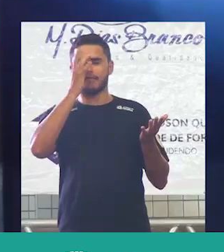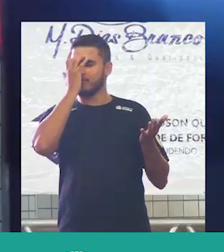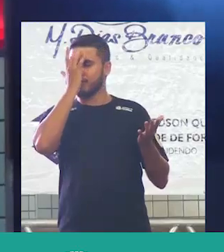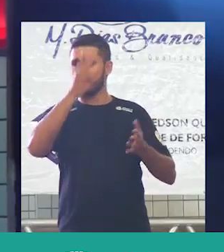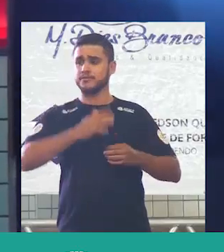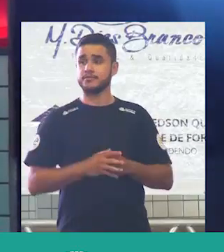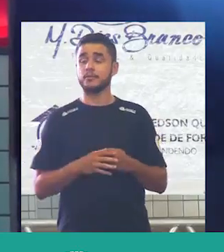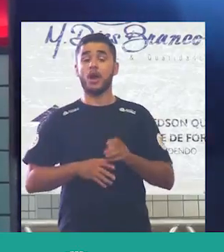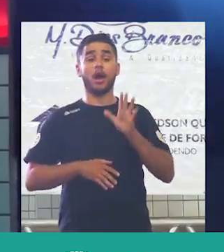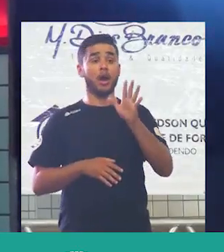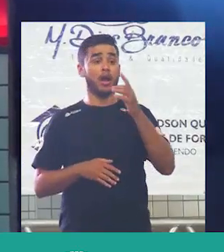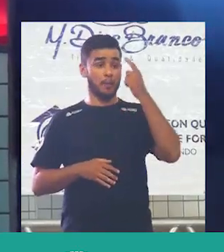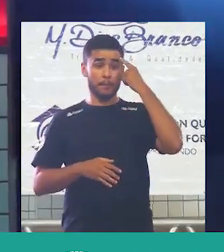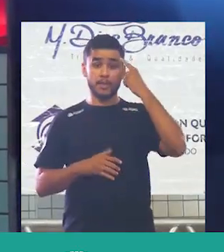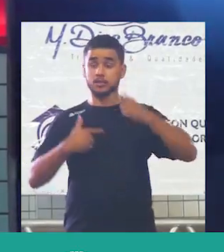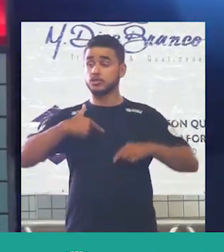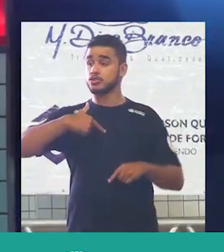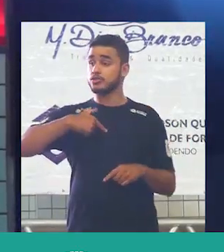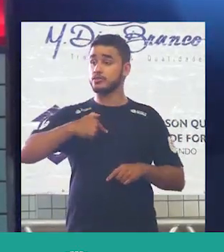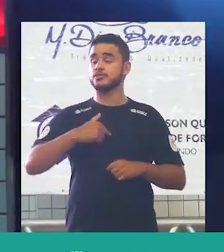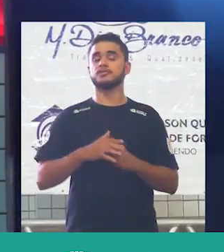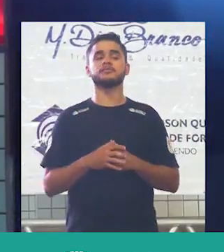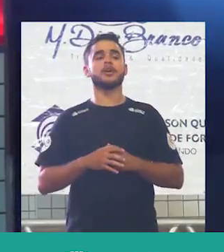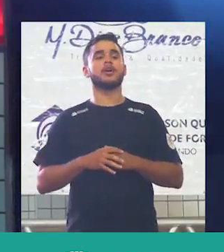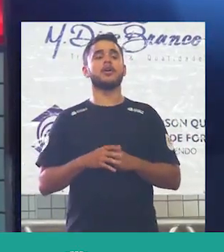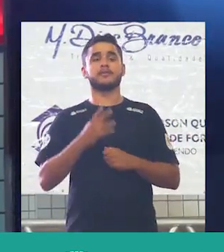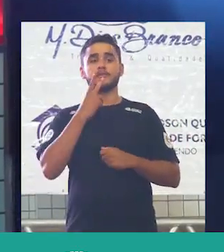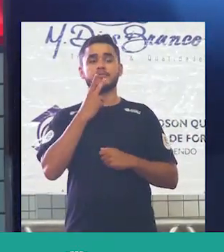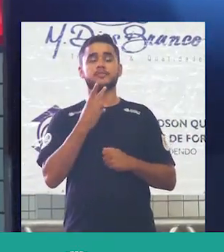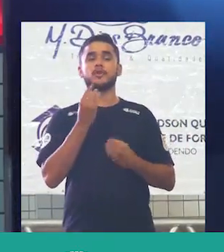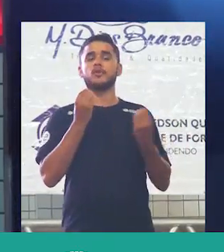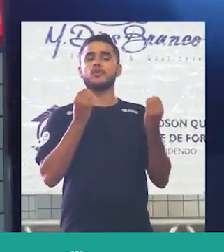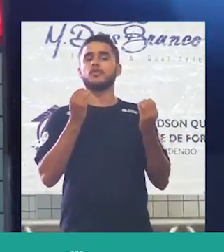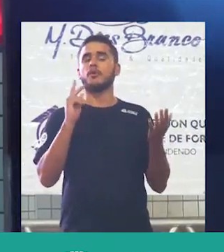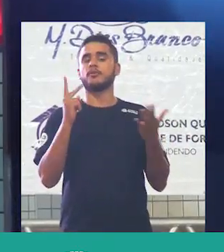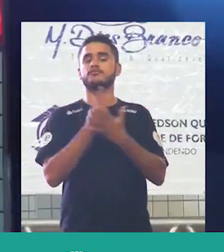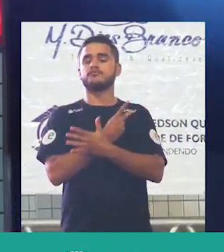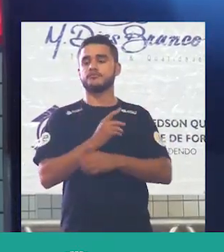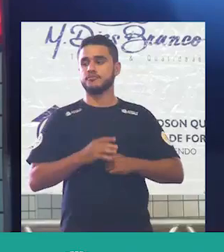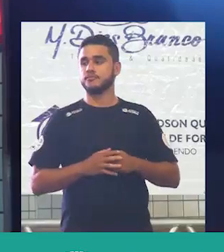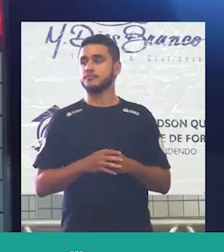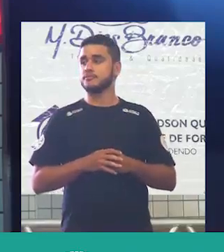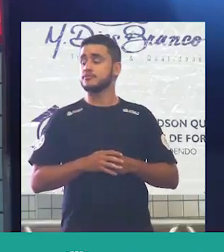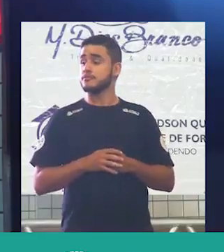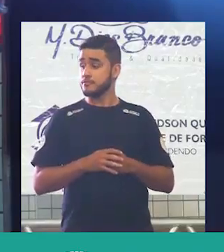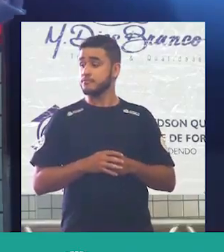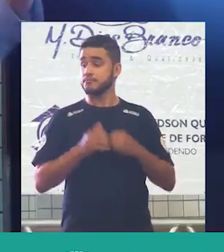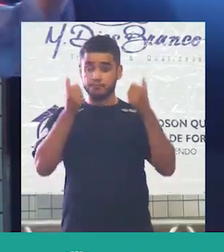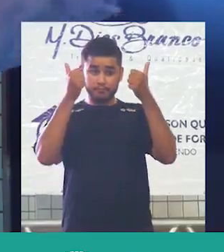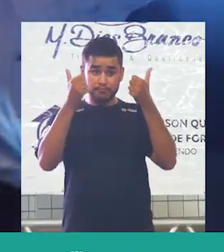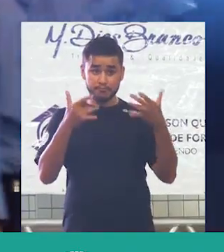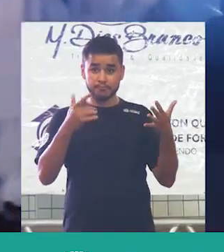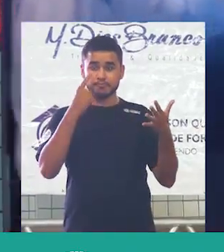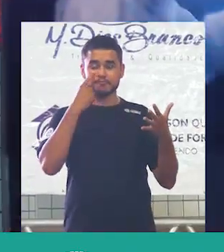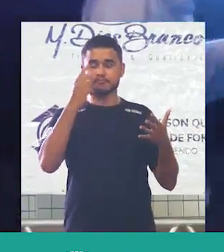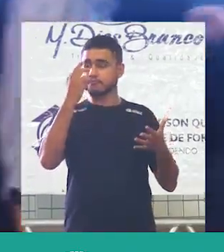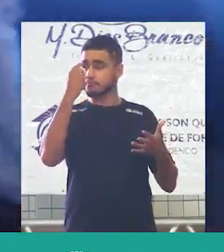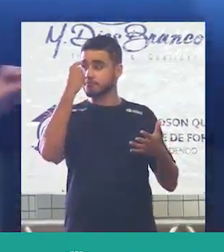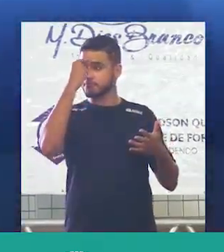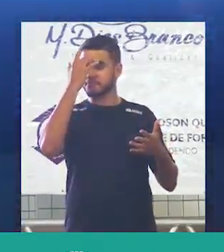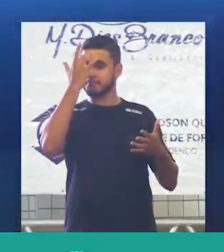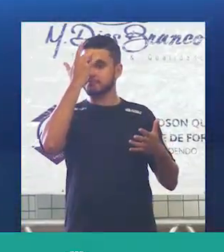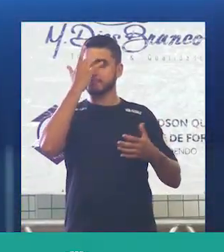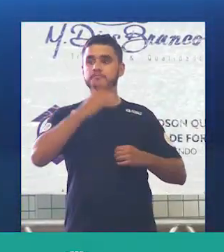Vargas, lembre de duas palavrinhas mágicas. São as palavrinhas